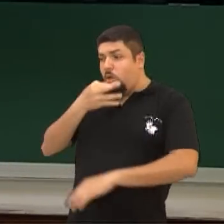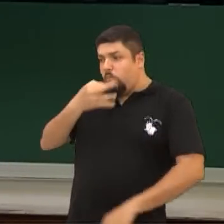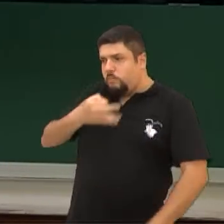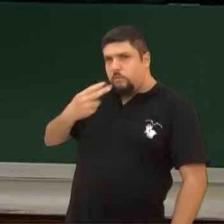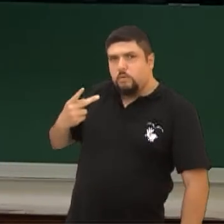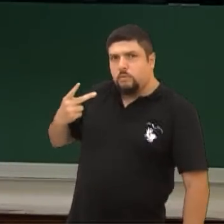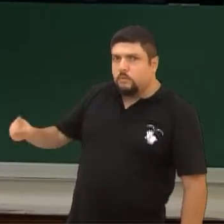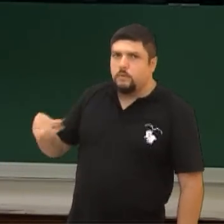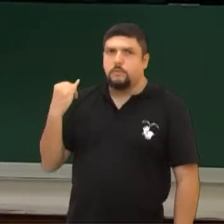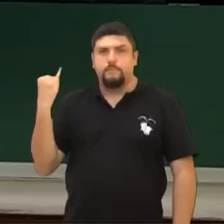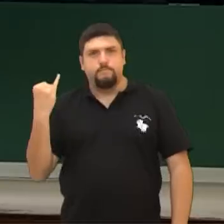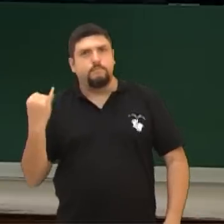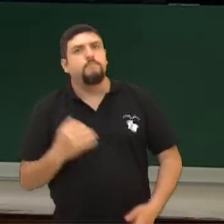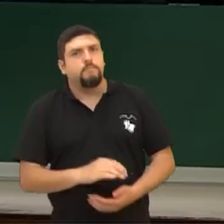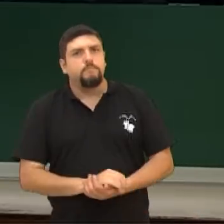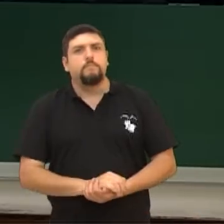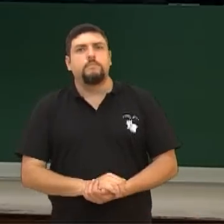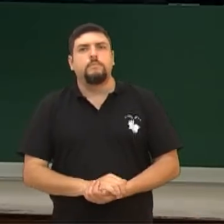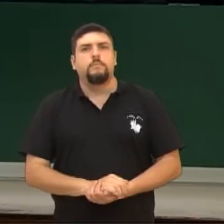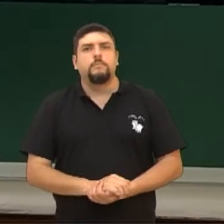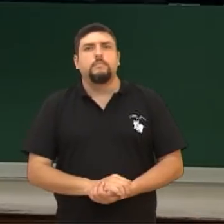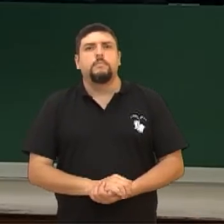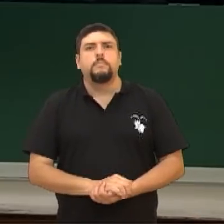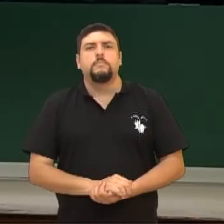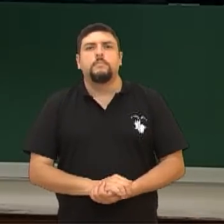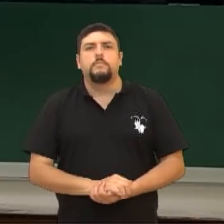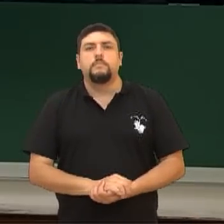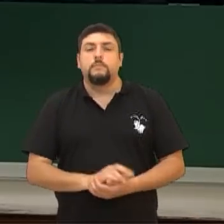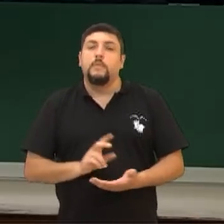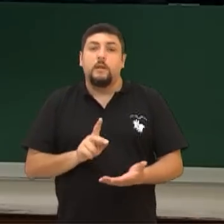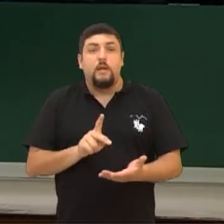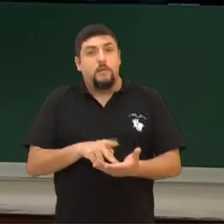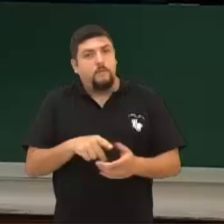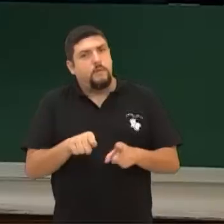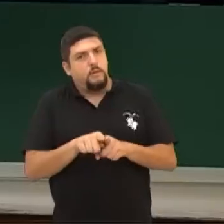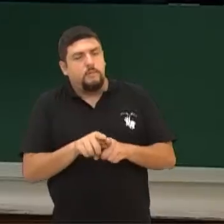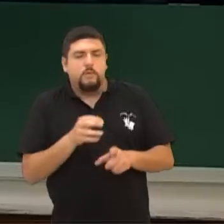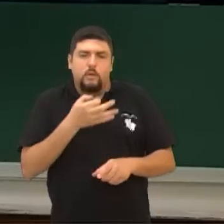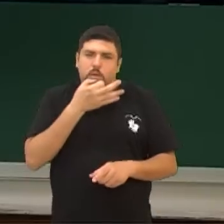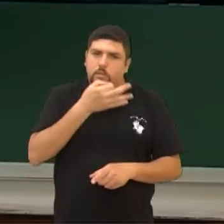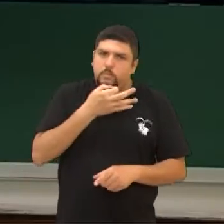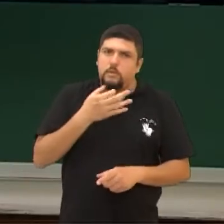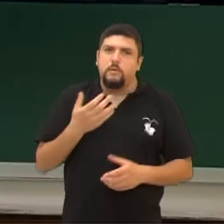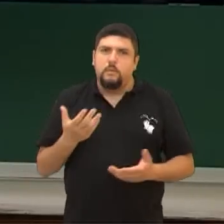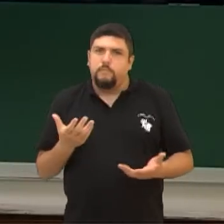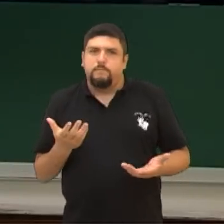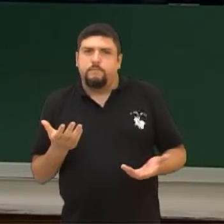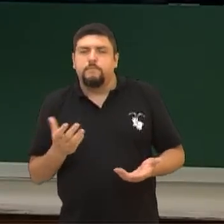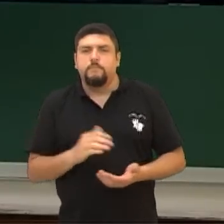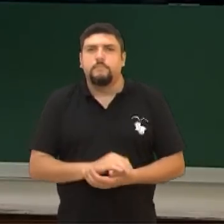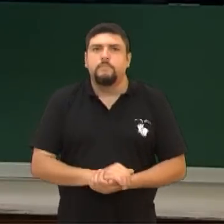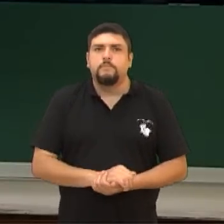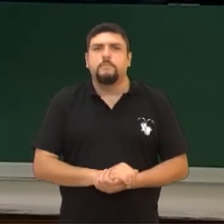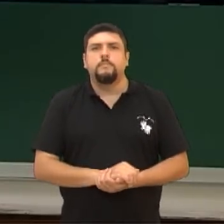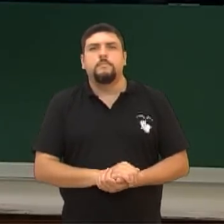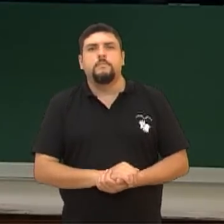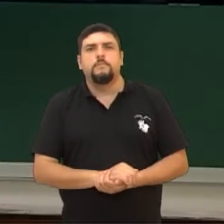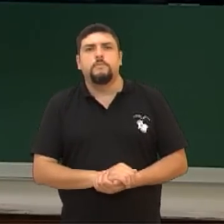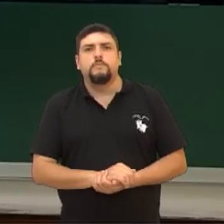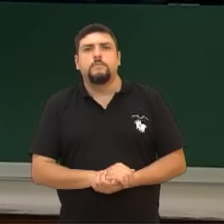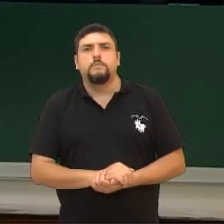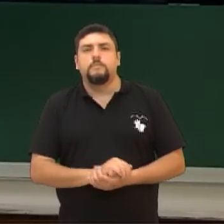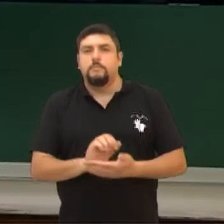importante. Certo? Na verdade, a minha, sobre isso, né, nem conta.